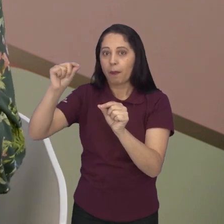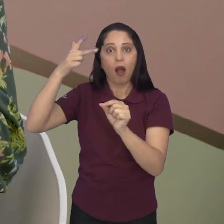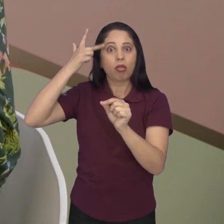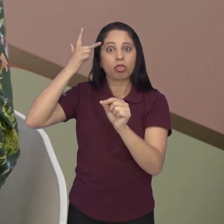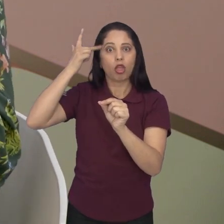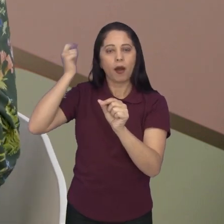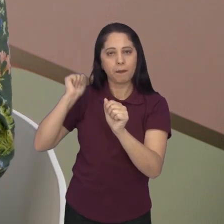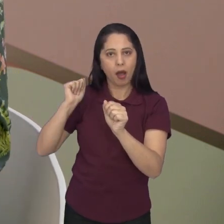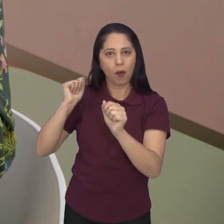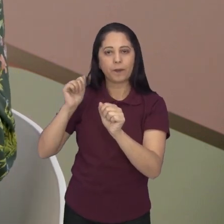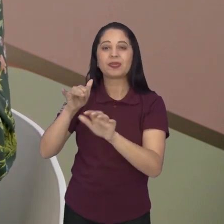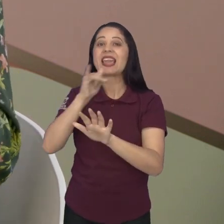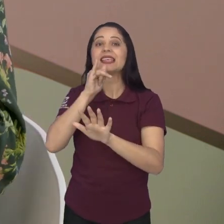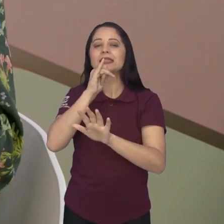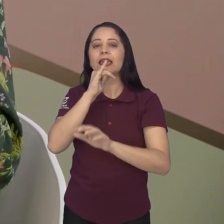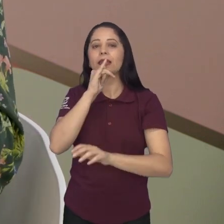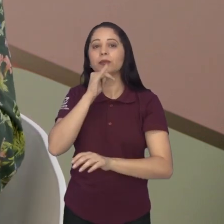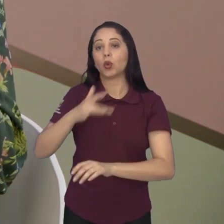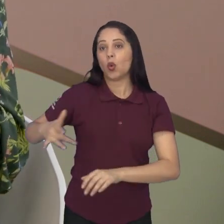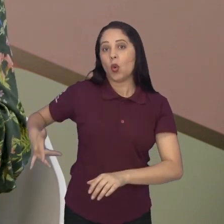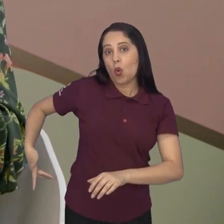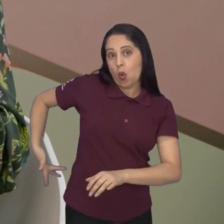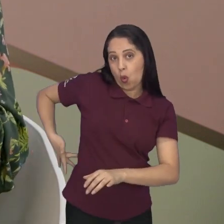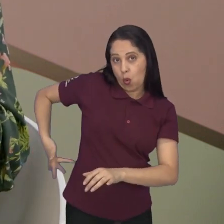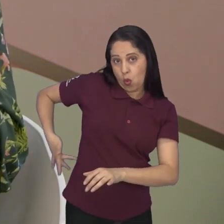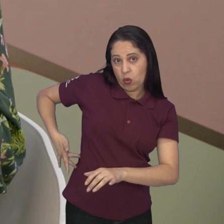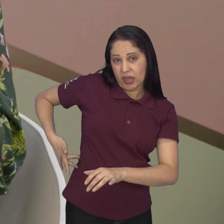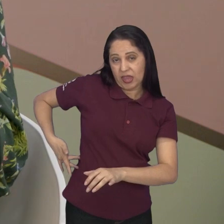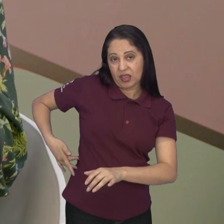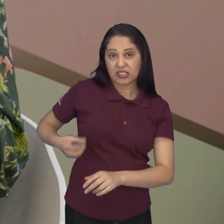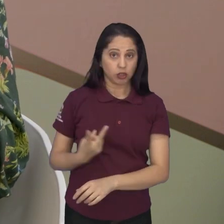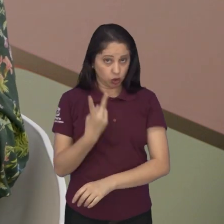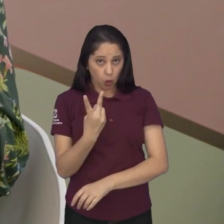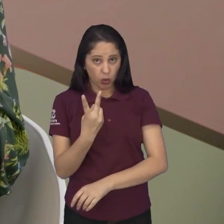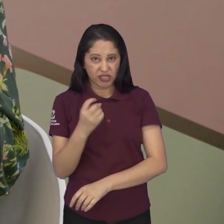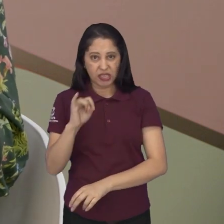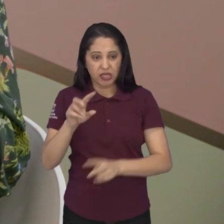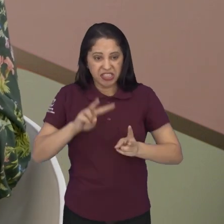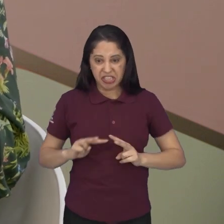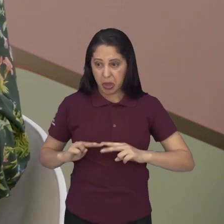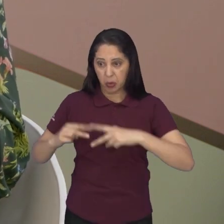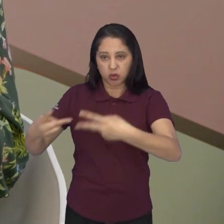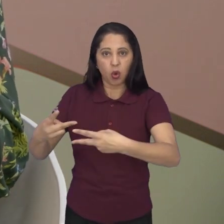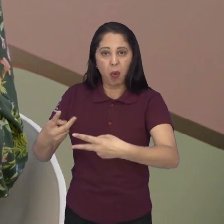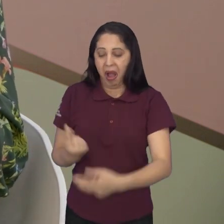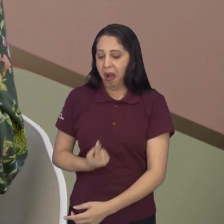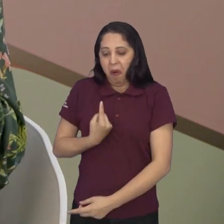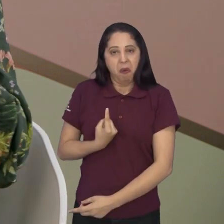função. Eu vou fazer uma analogia igual ao rim. A gente tem 2 rins, se eu resolvo doar um, isso pode